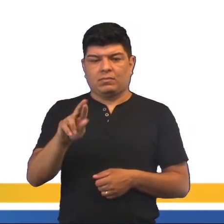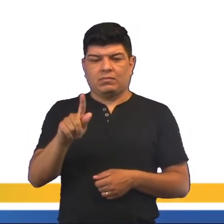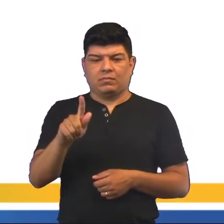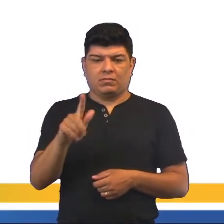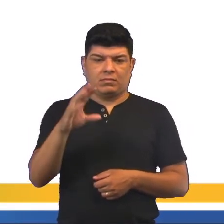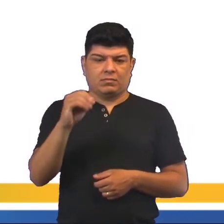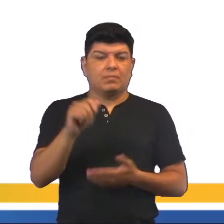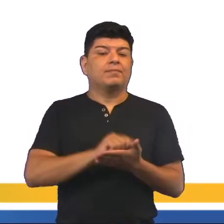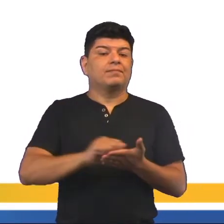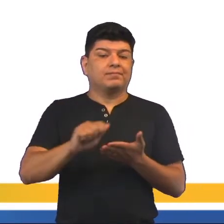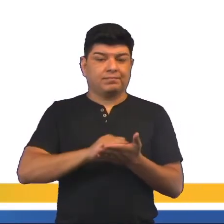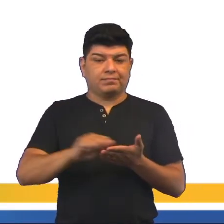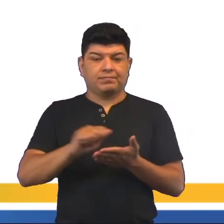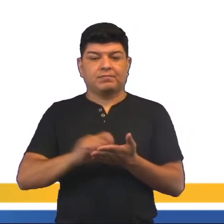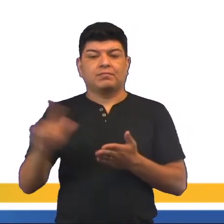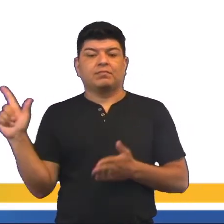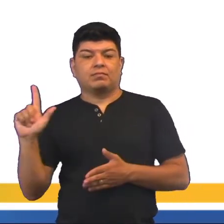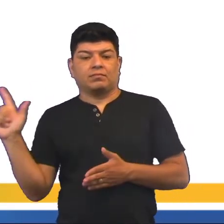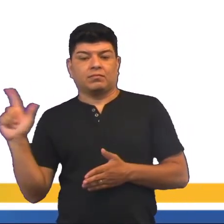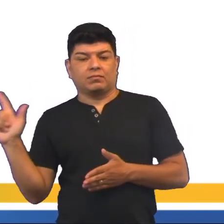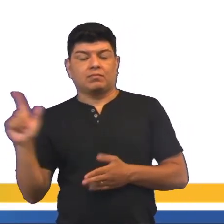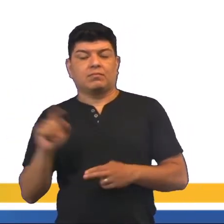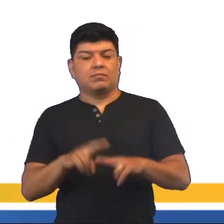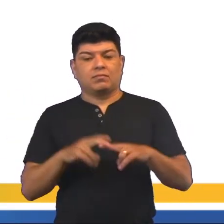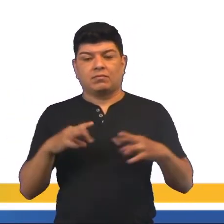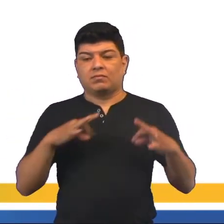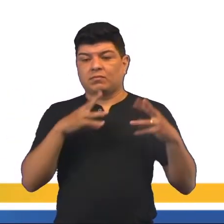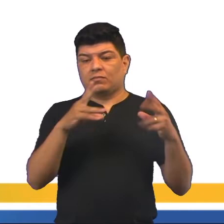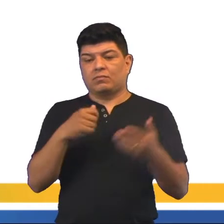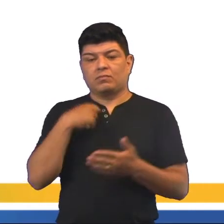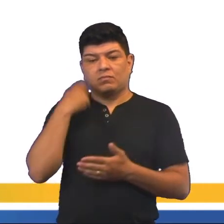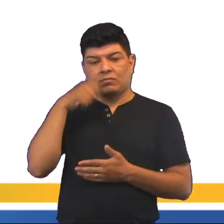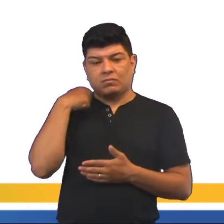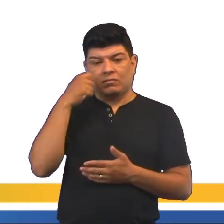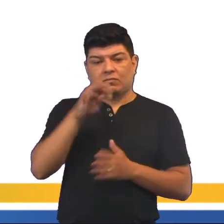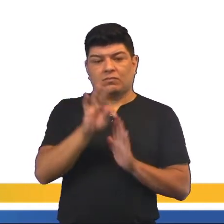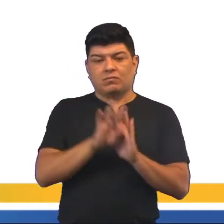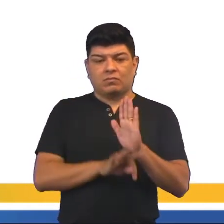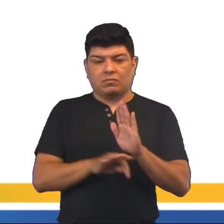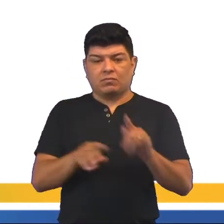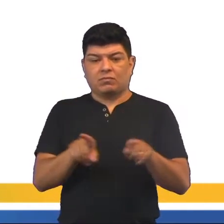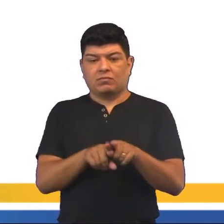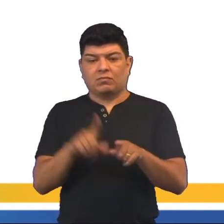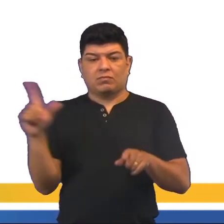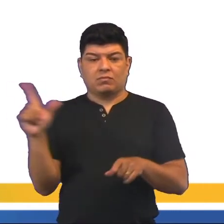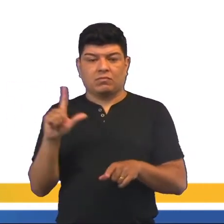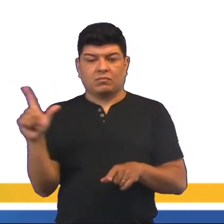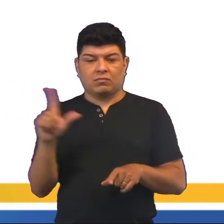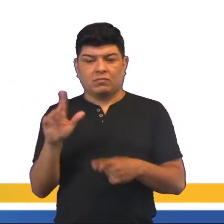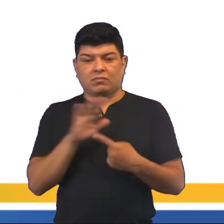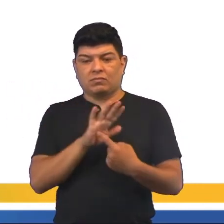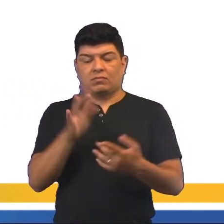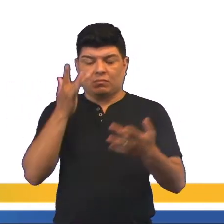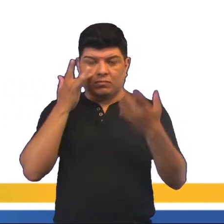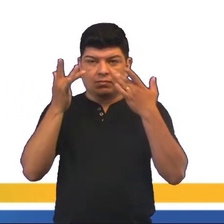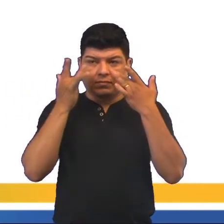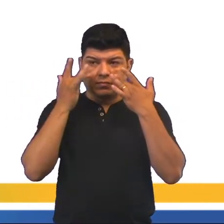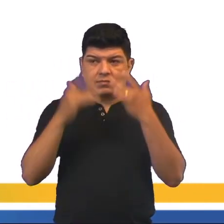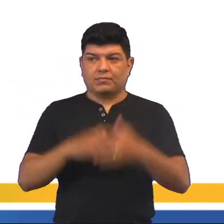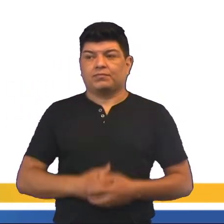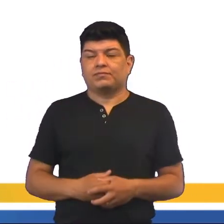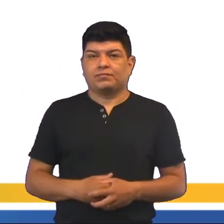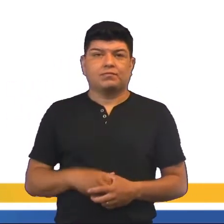Que escreve a peça teatral, autor de um texto dramático, que é a literatura destinada